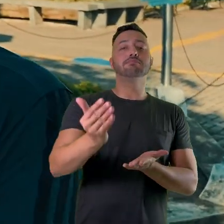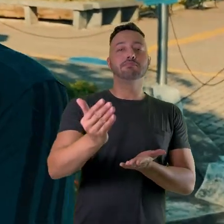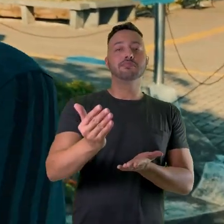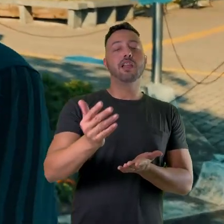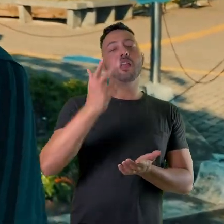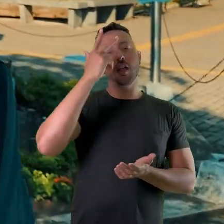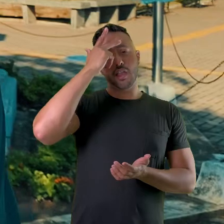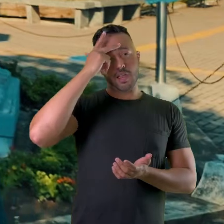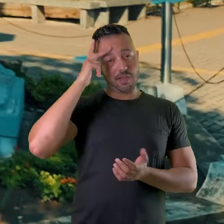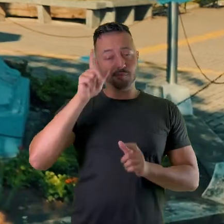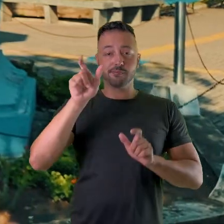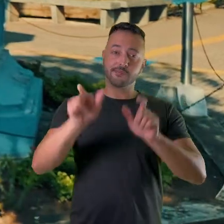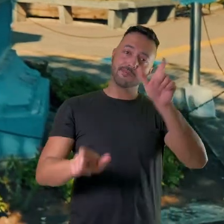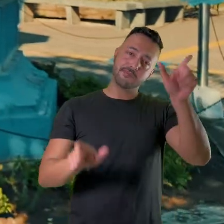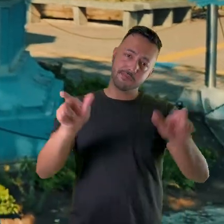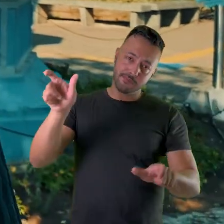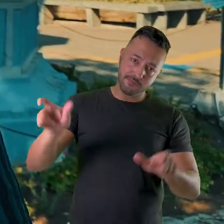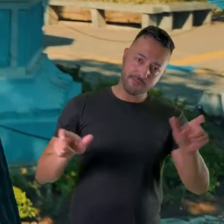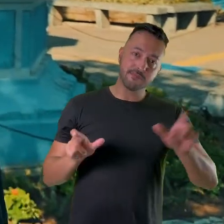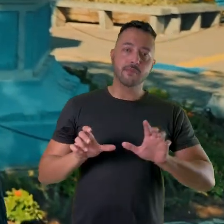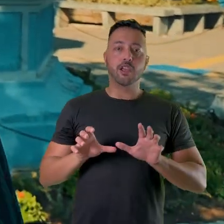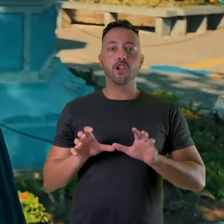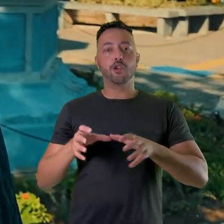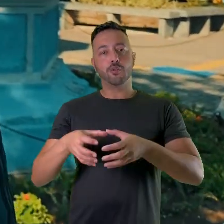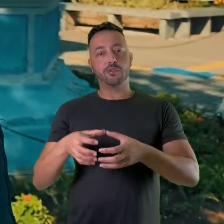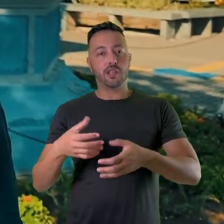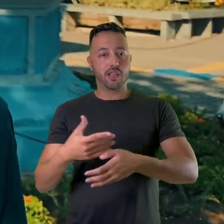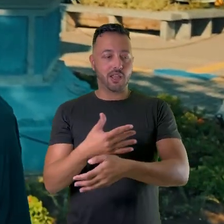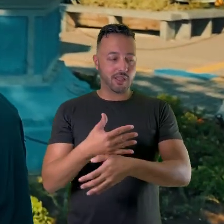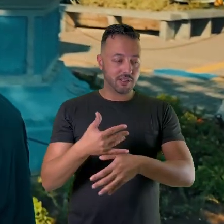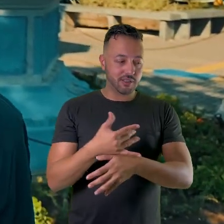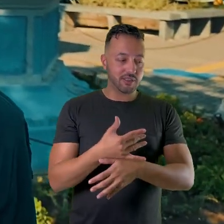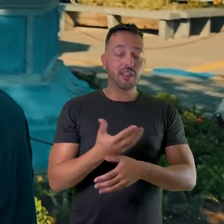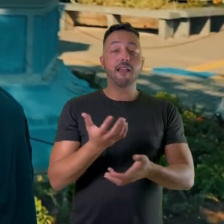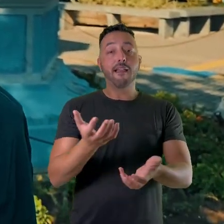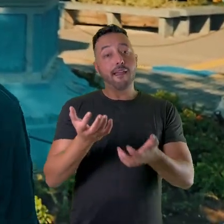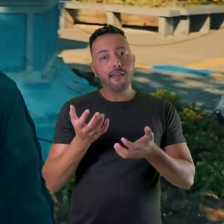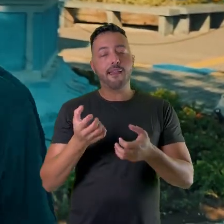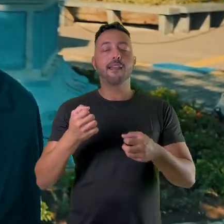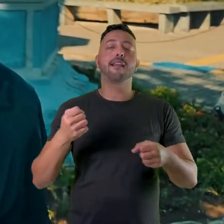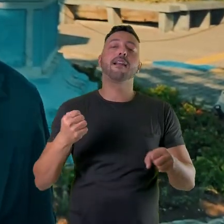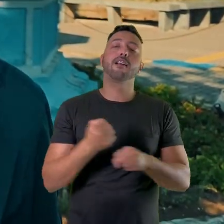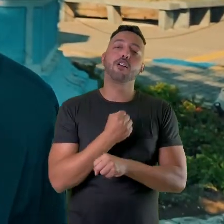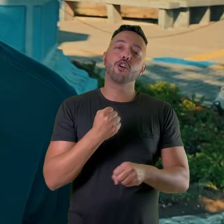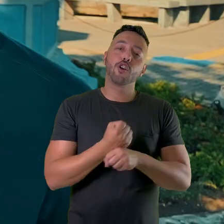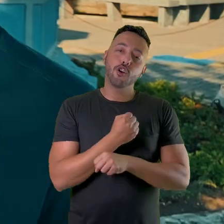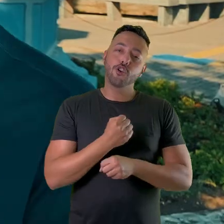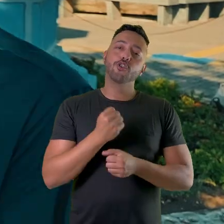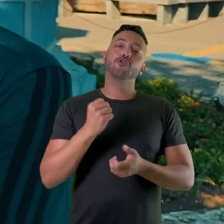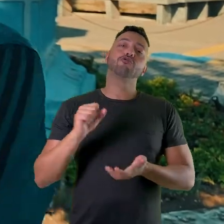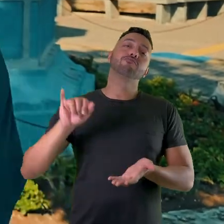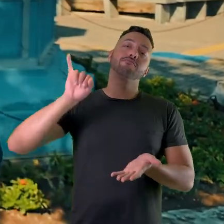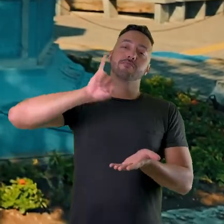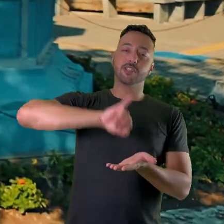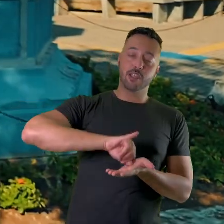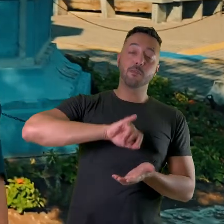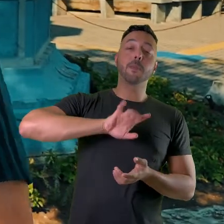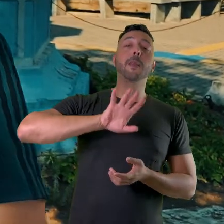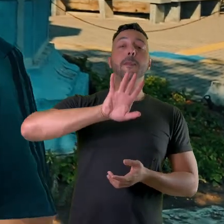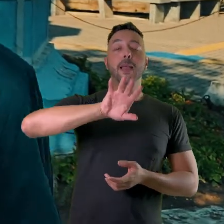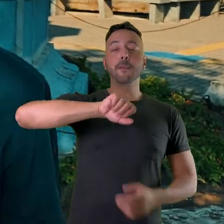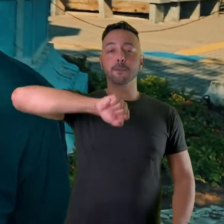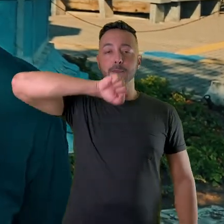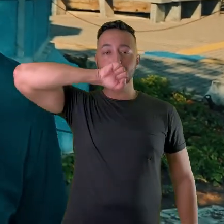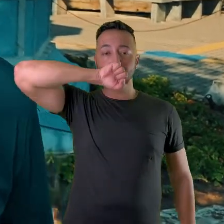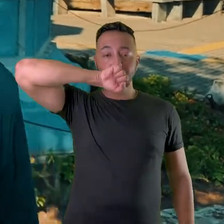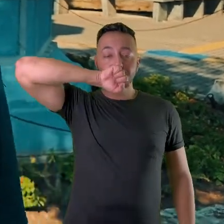as pessoas, a comunidade da cidade, queria que ele fosse construído aqui no centro. E o bispo queria